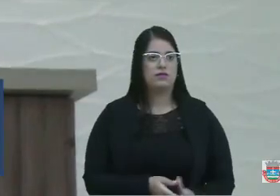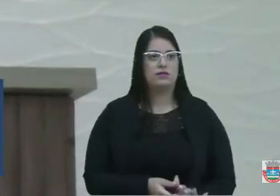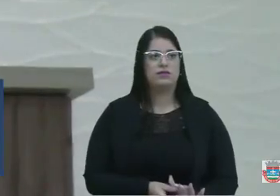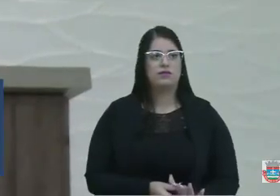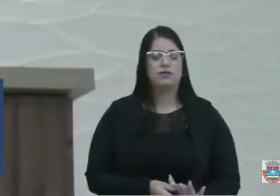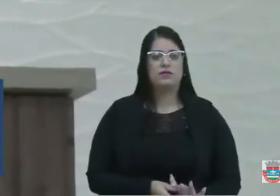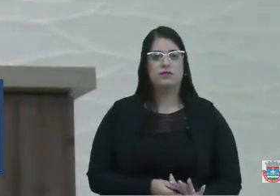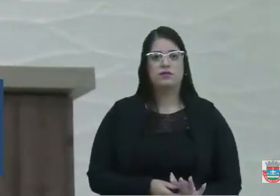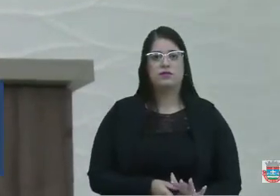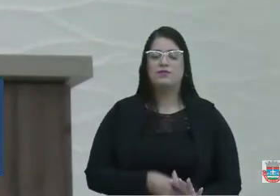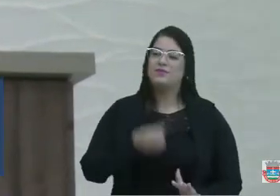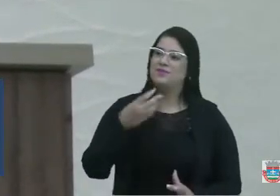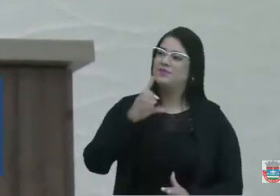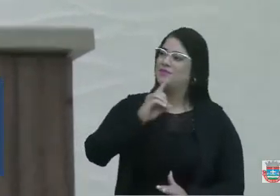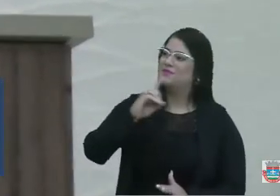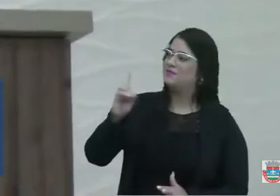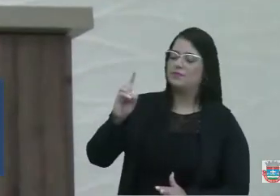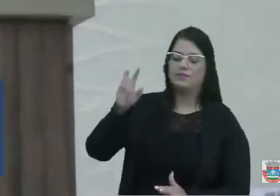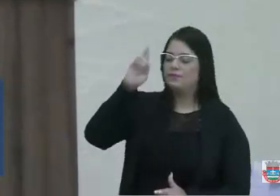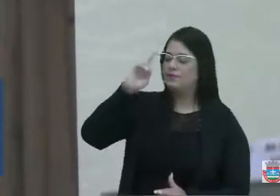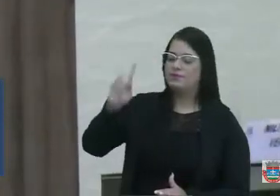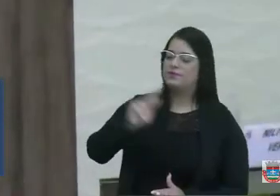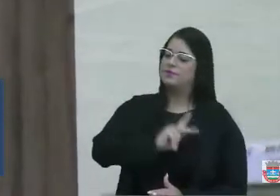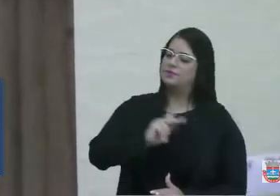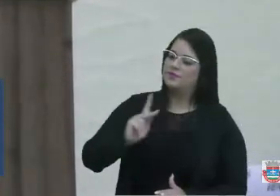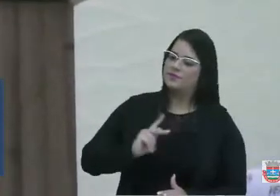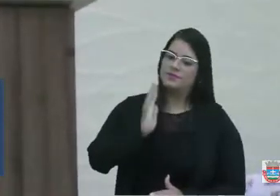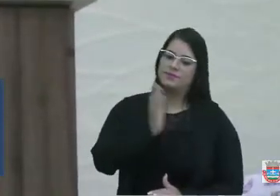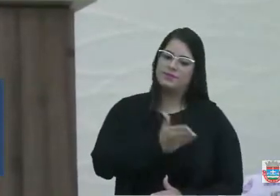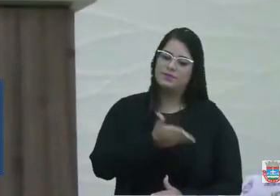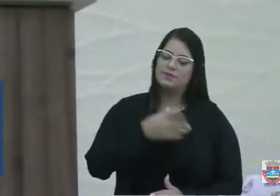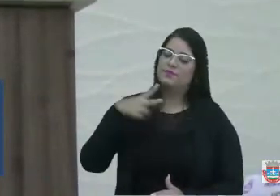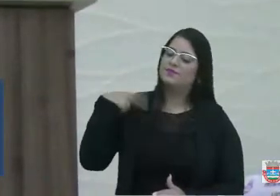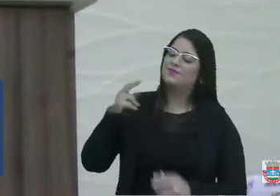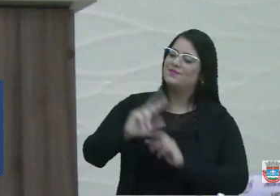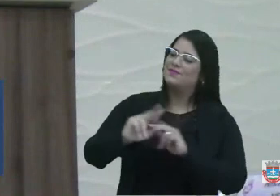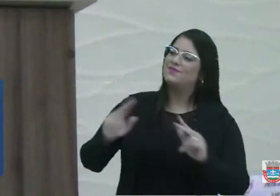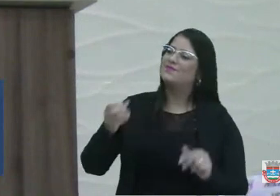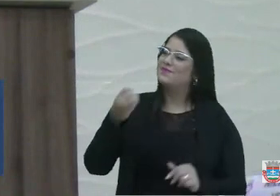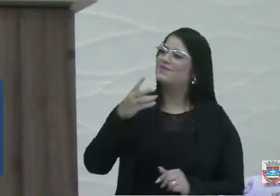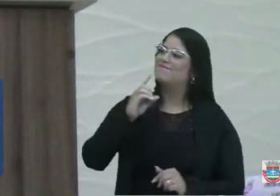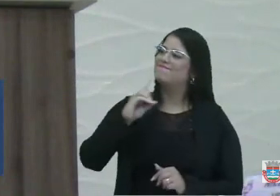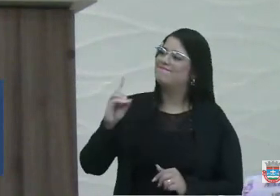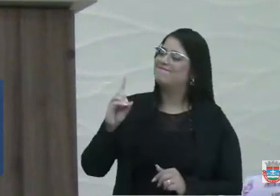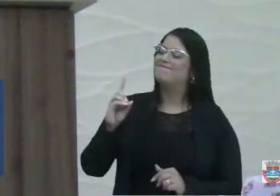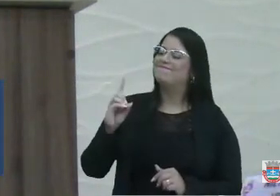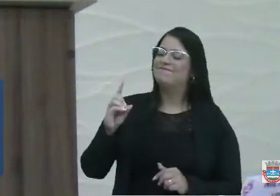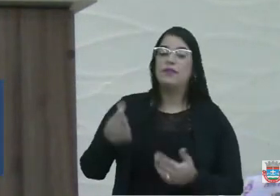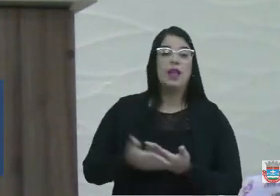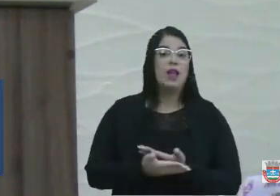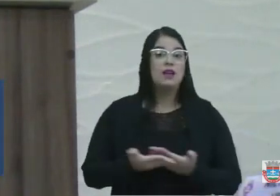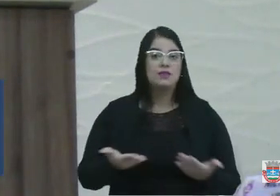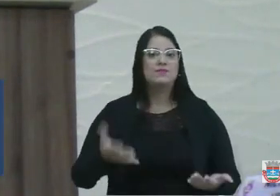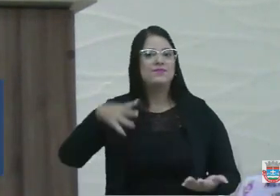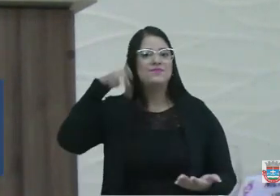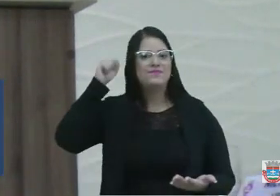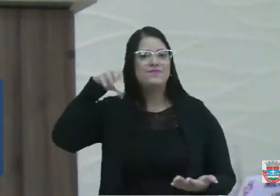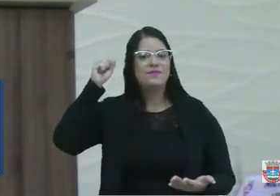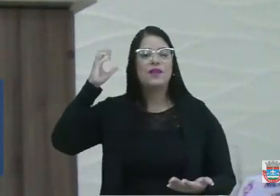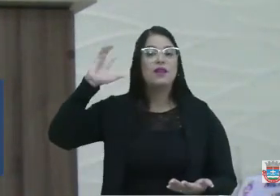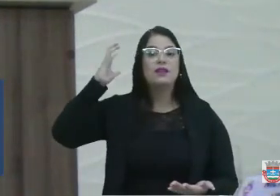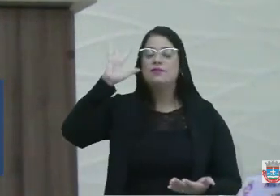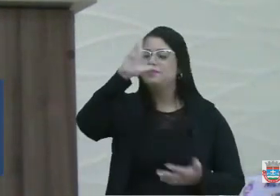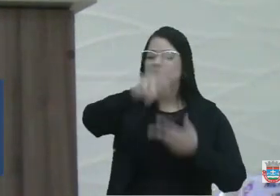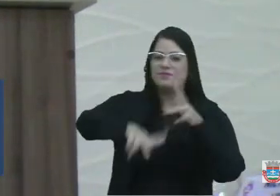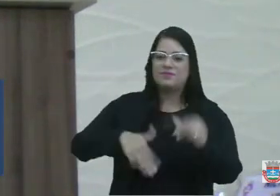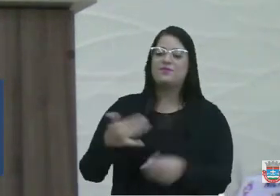Bom dia, senhor presidente. Bom dia, caros colegas vereadores. Bom dia, vereadora. Bom dia a todos que estão nos ouvindo através da rádio